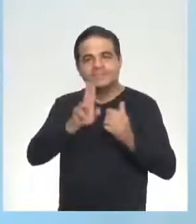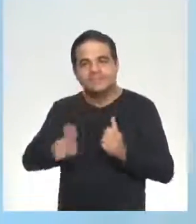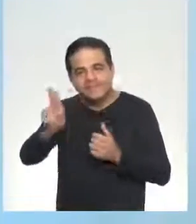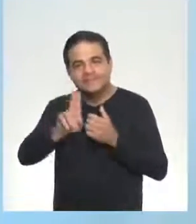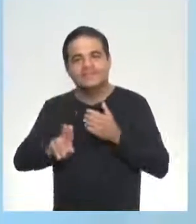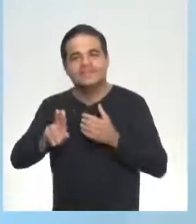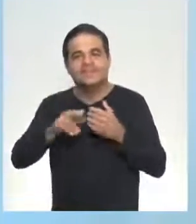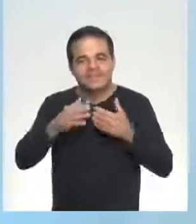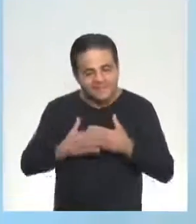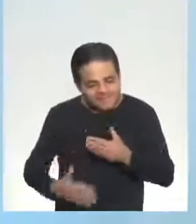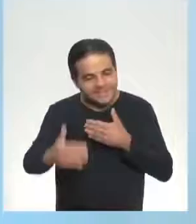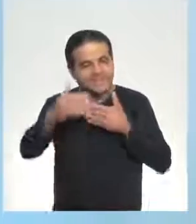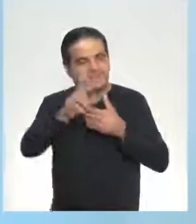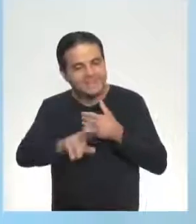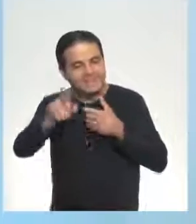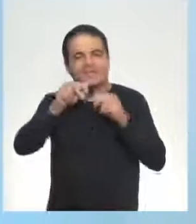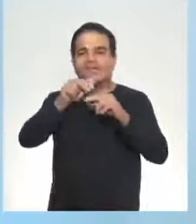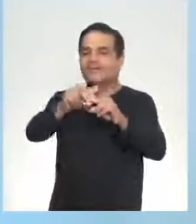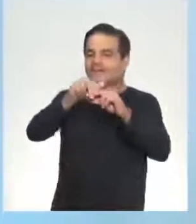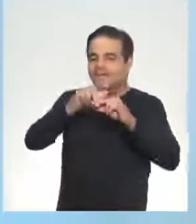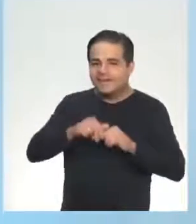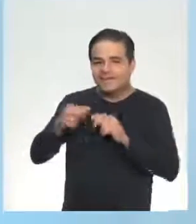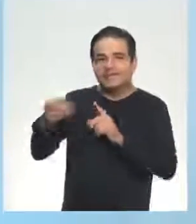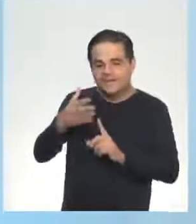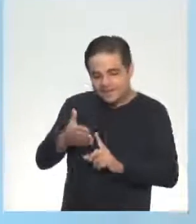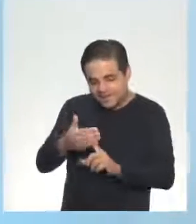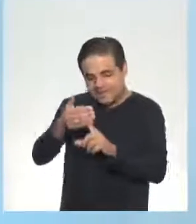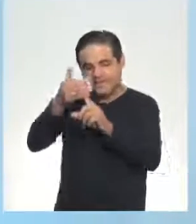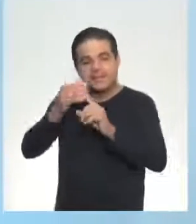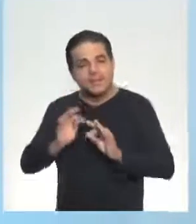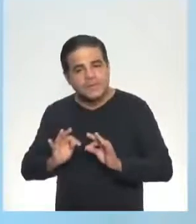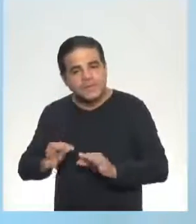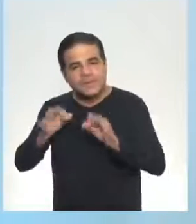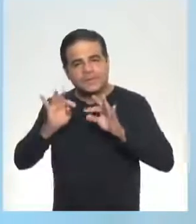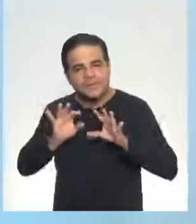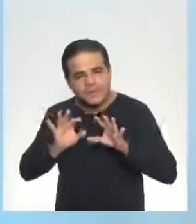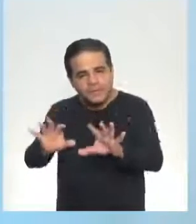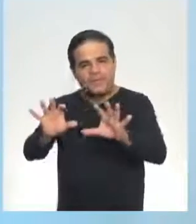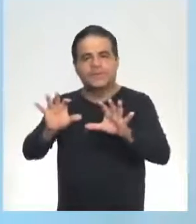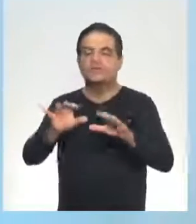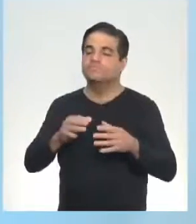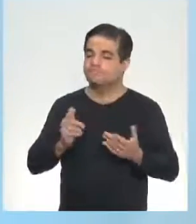que vão sendo atualizados, principalmente por conta das novas tecnologias também influenciam aí, tá?